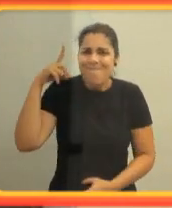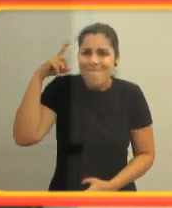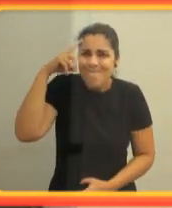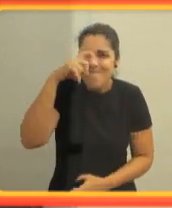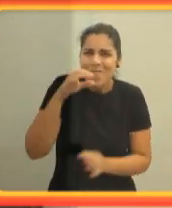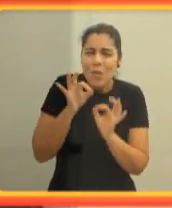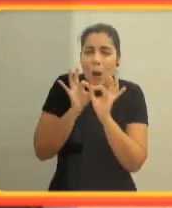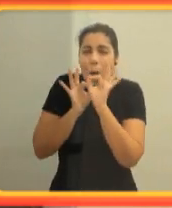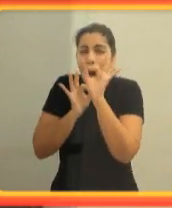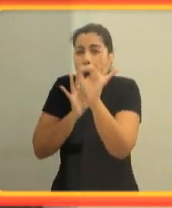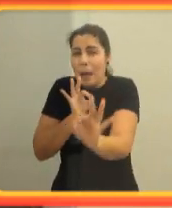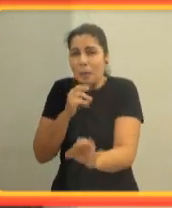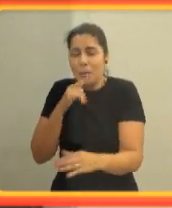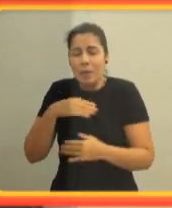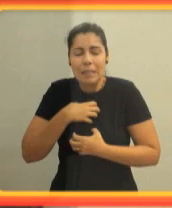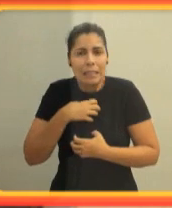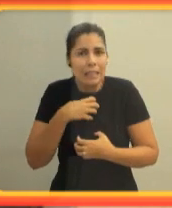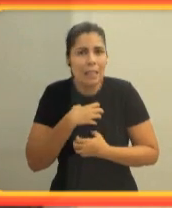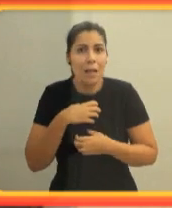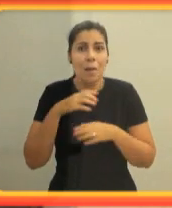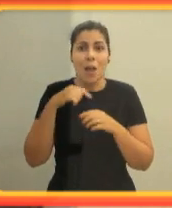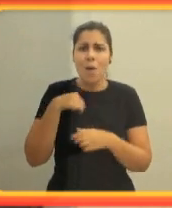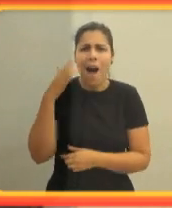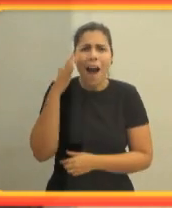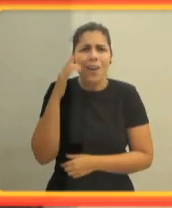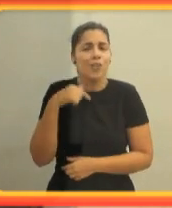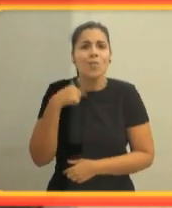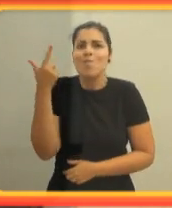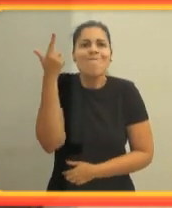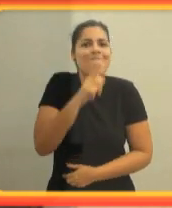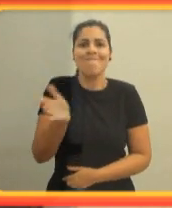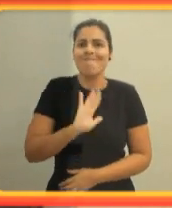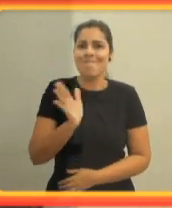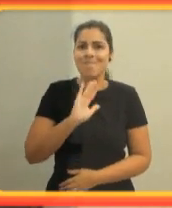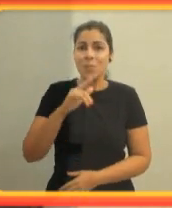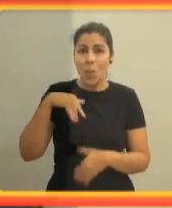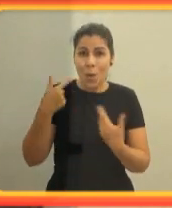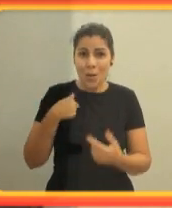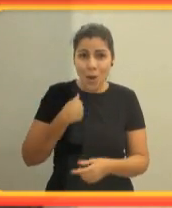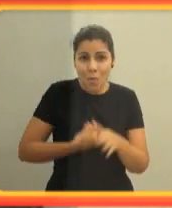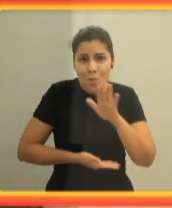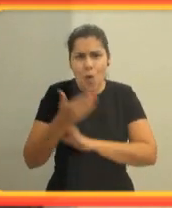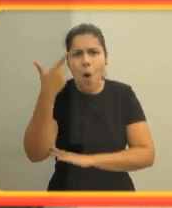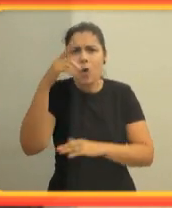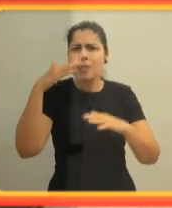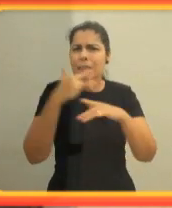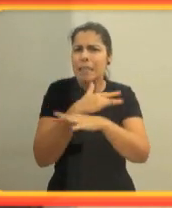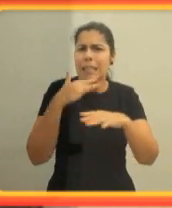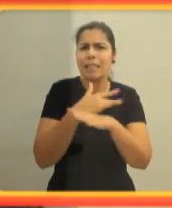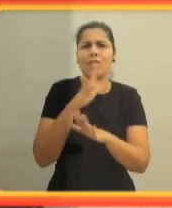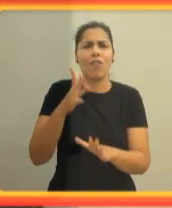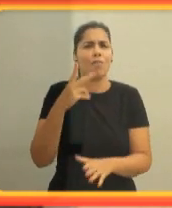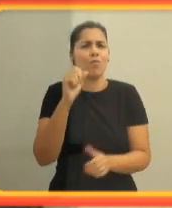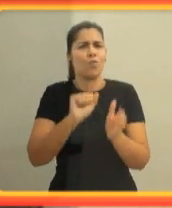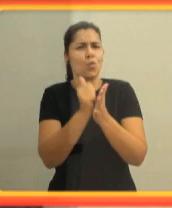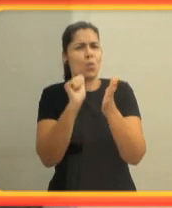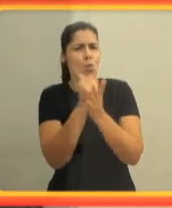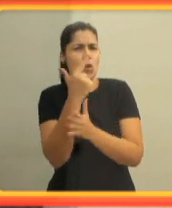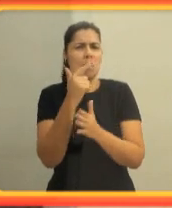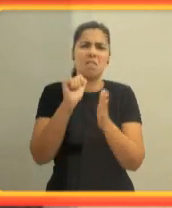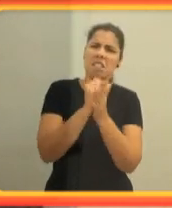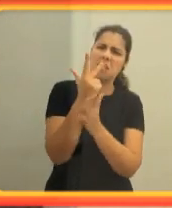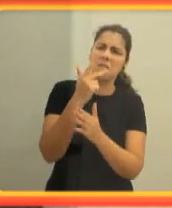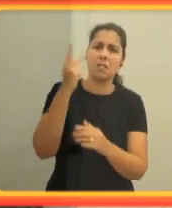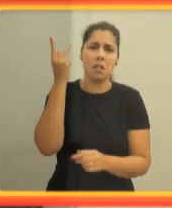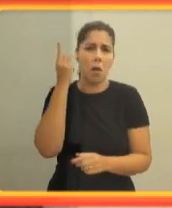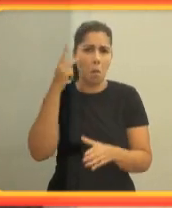conseguiria. Quando eu vou para outra cidade, estive duas ou três vezes em São Paulo ou em Madrid, onde não vejo o horizonte após 15 ou 20 dias, eu me